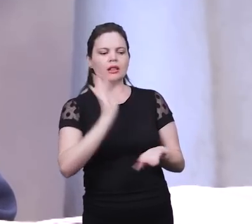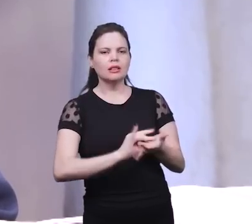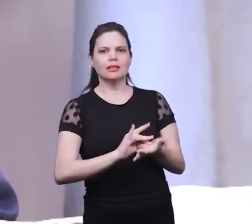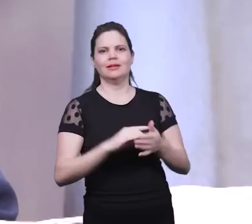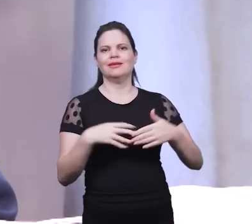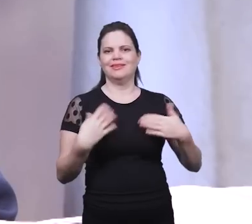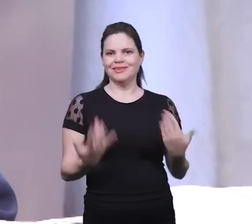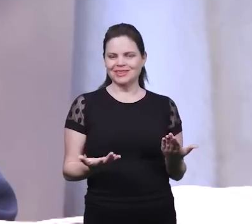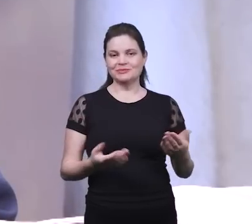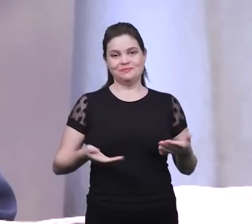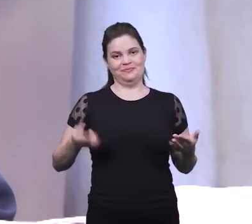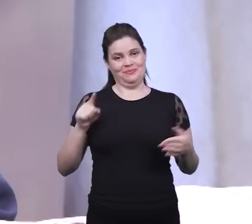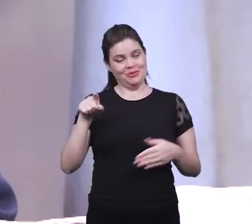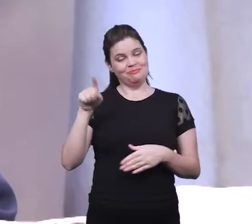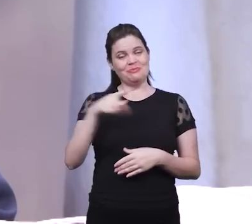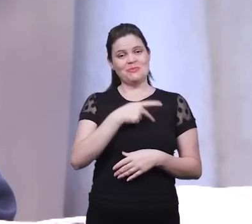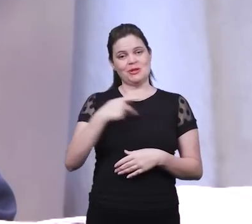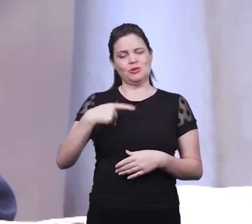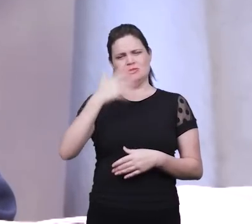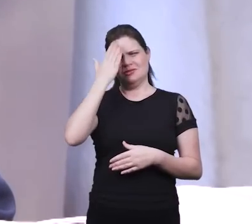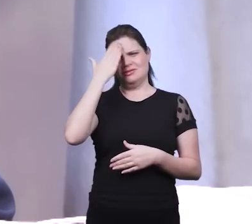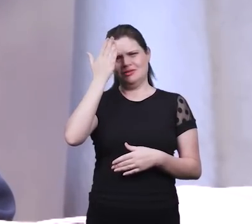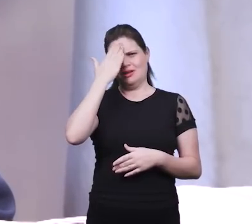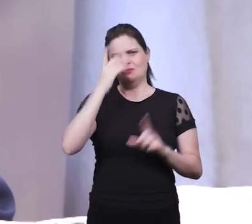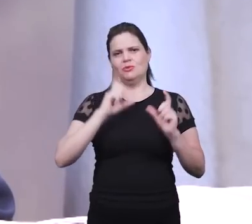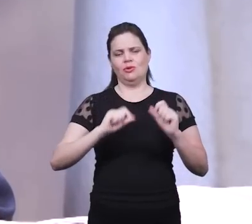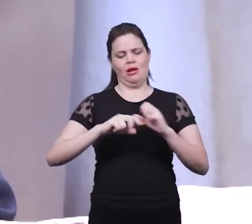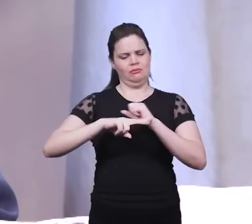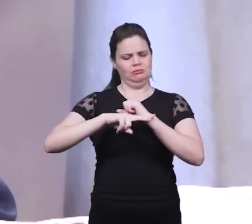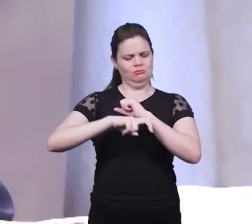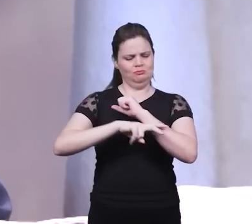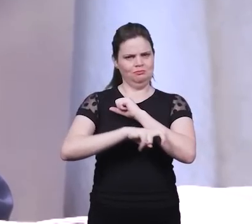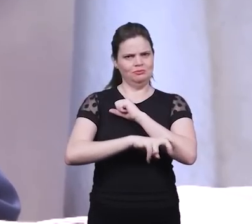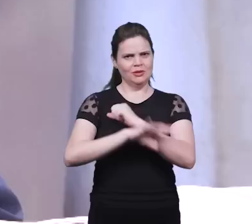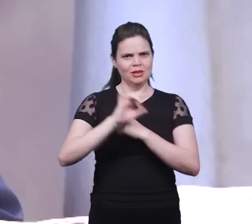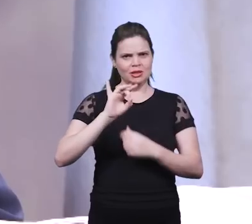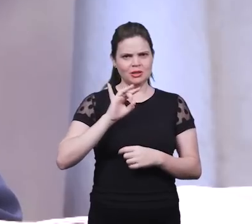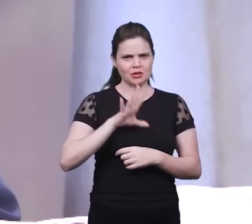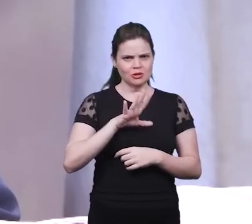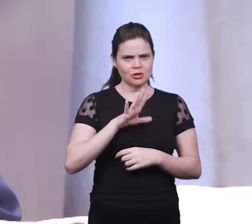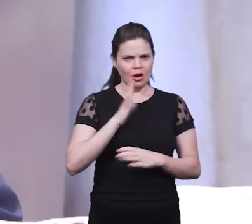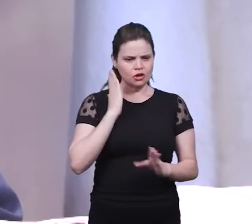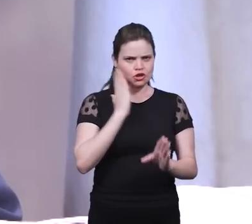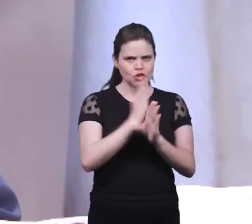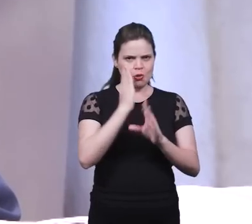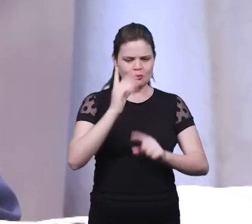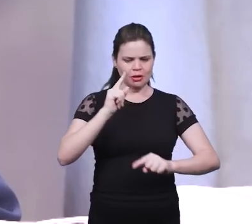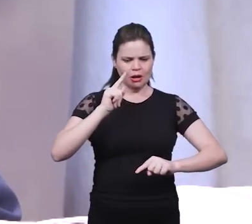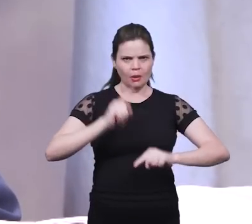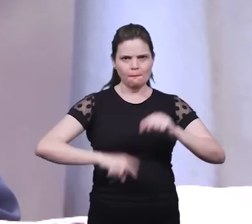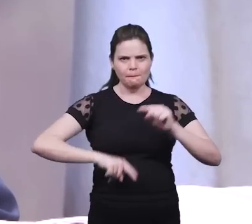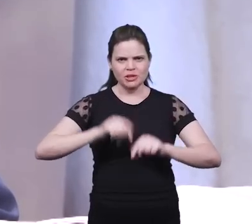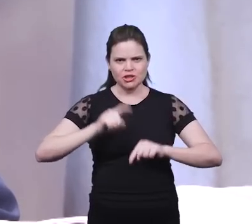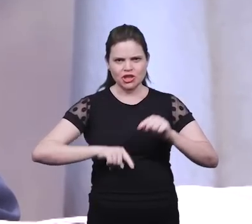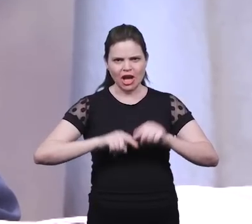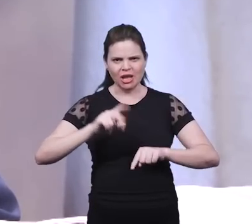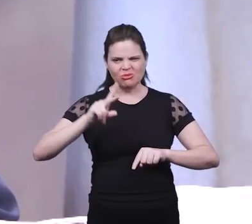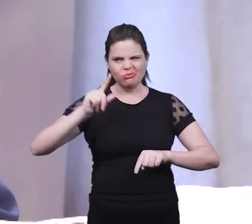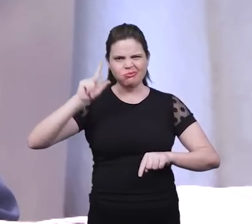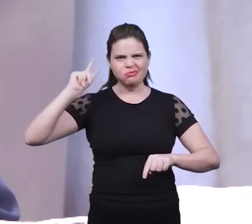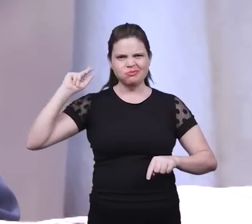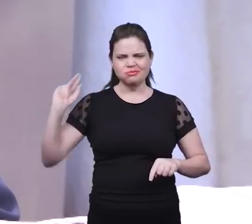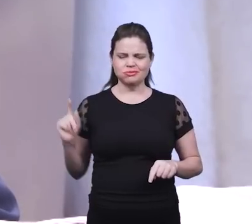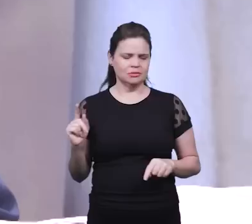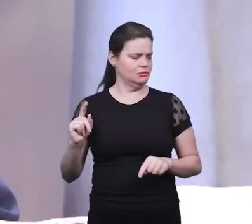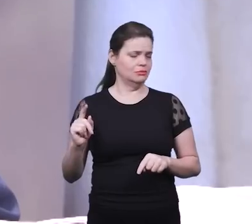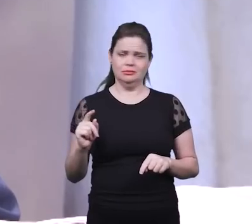o Ian, professor nessa área, sabe muito bem, ela não se restringe somente a descobrir objetos antigos,